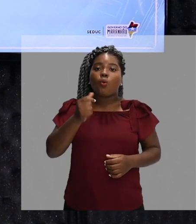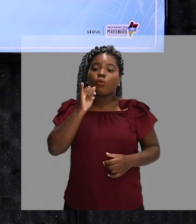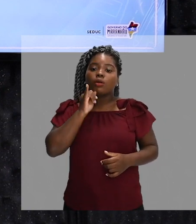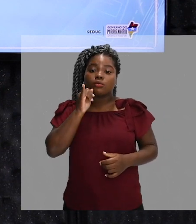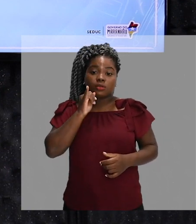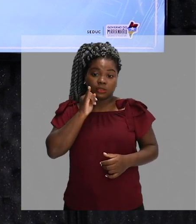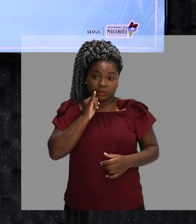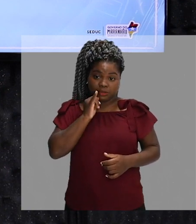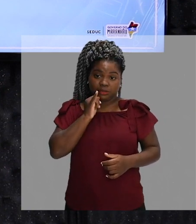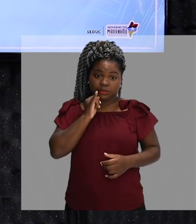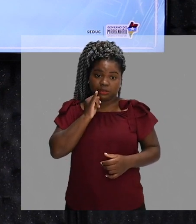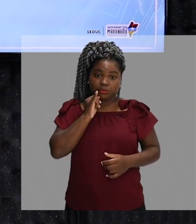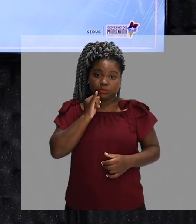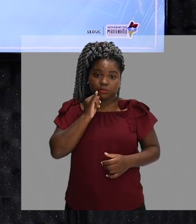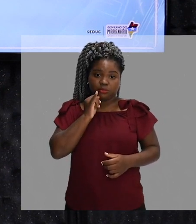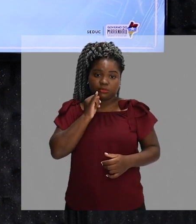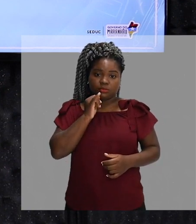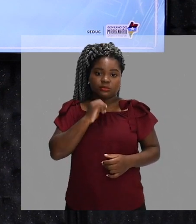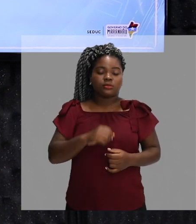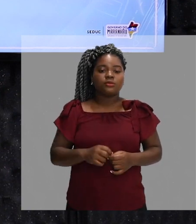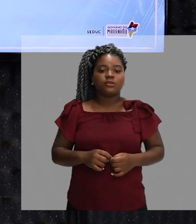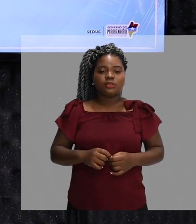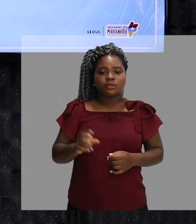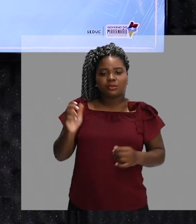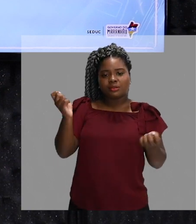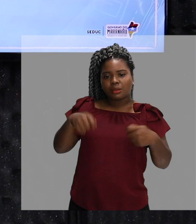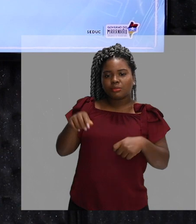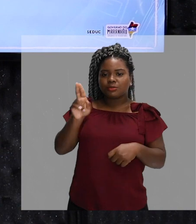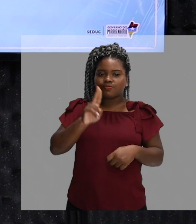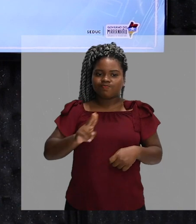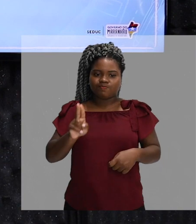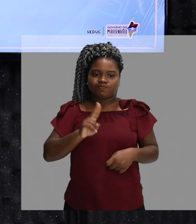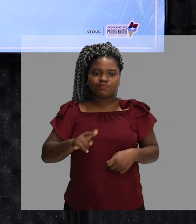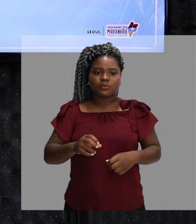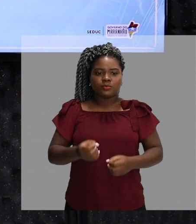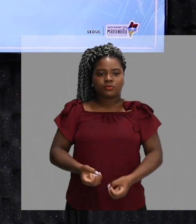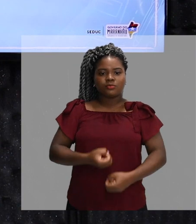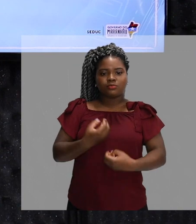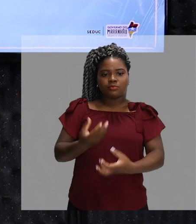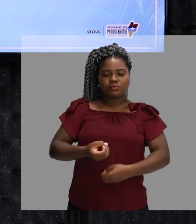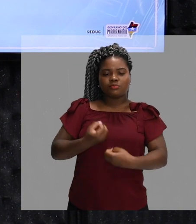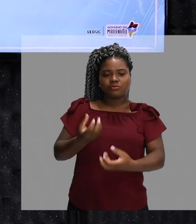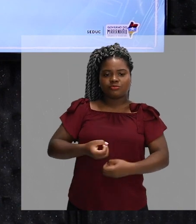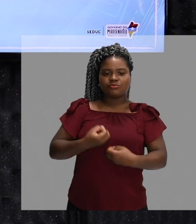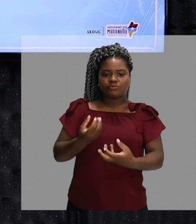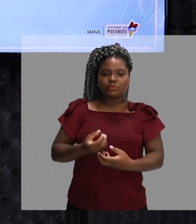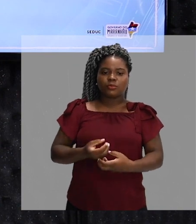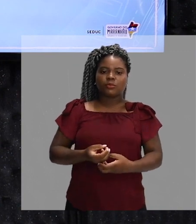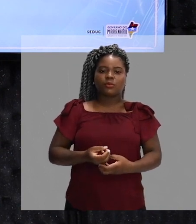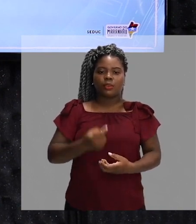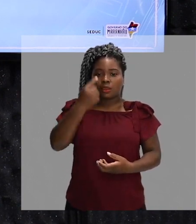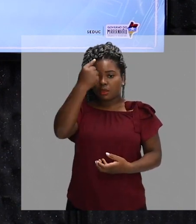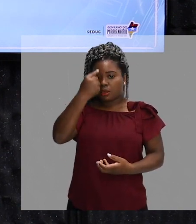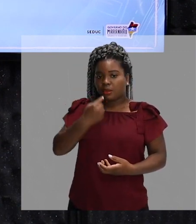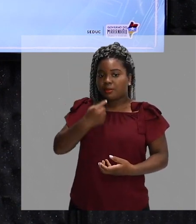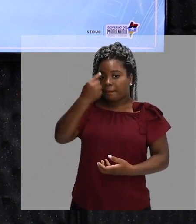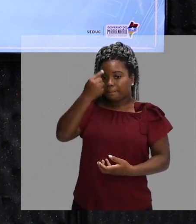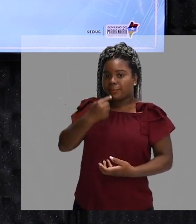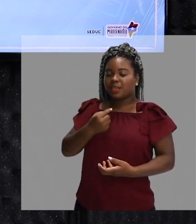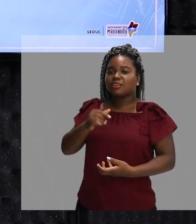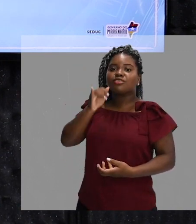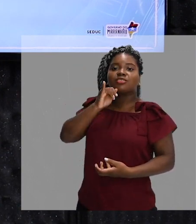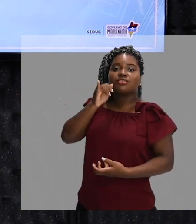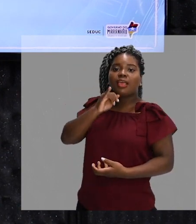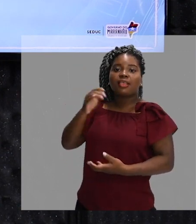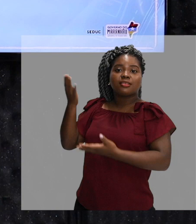sensoriamento remoto ele pode ser utilizado para produzir imagens do solo urbano, do solo